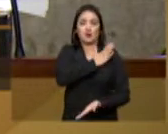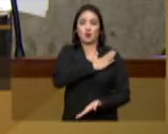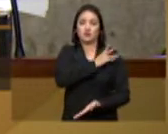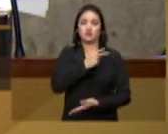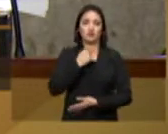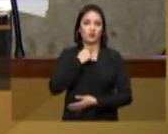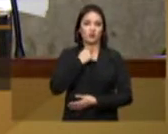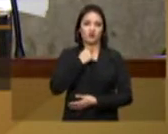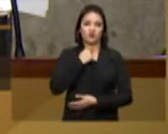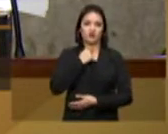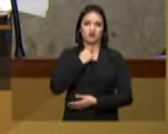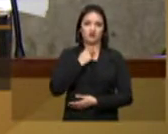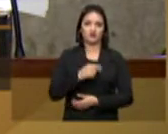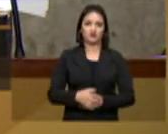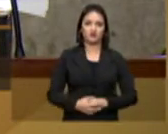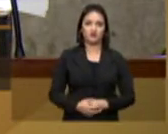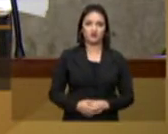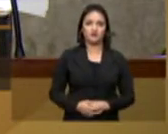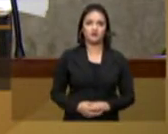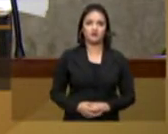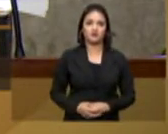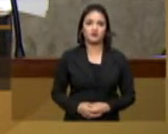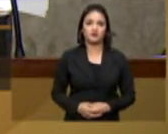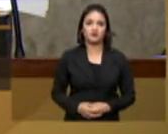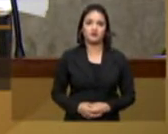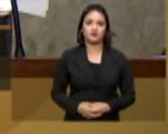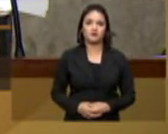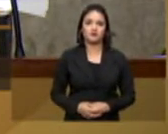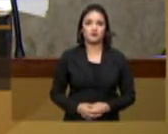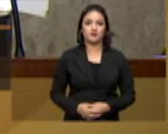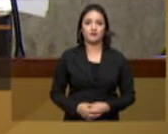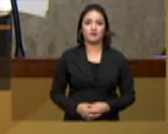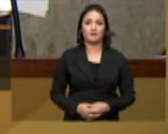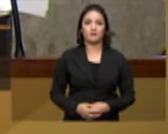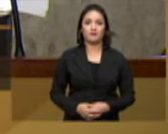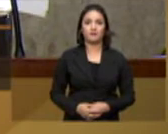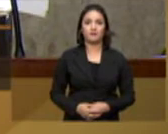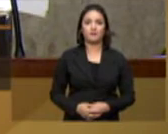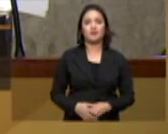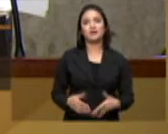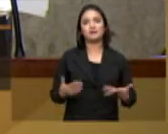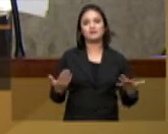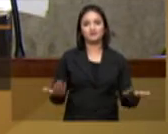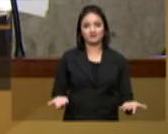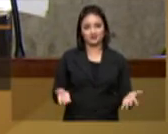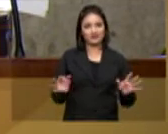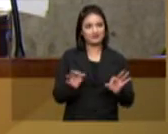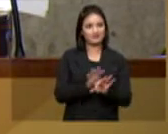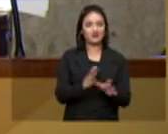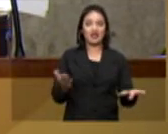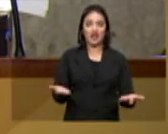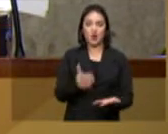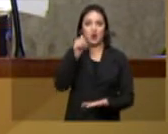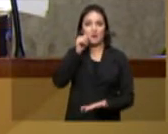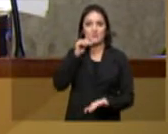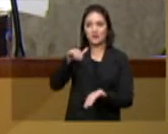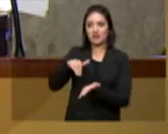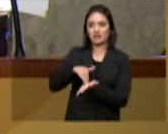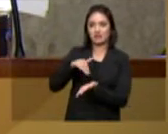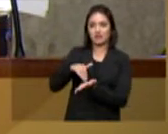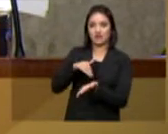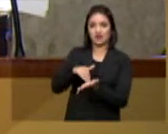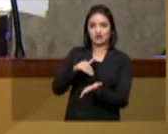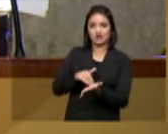condição. Feito esse registro, Passo a palavra à senhora secretária para que